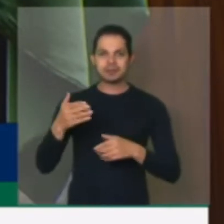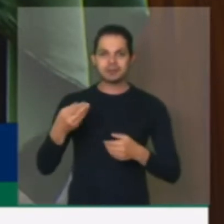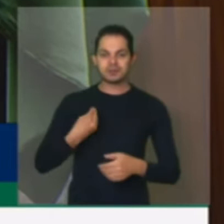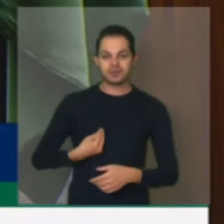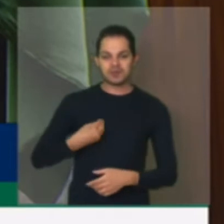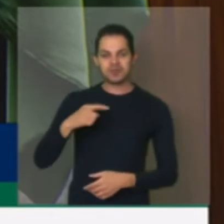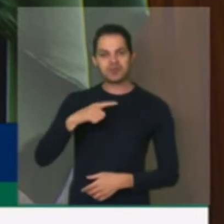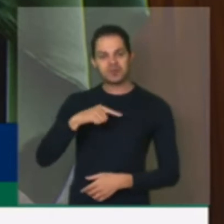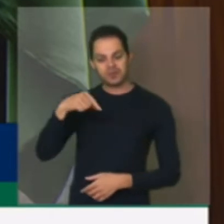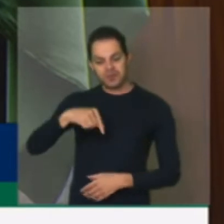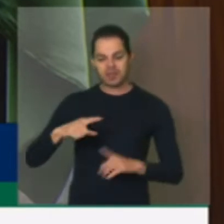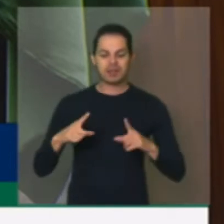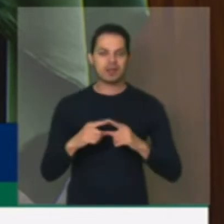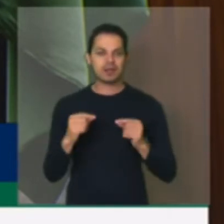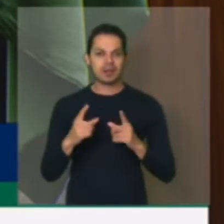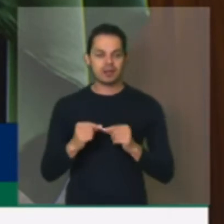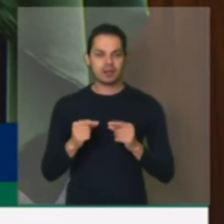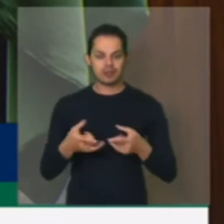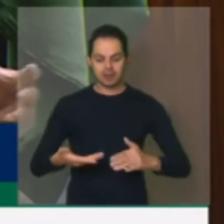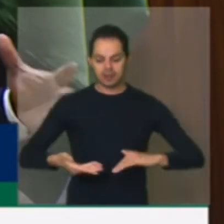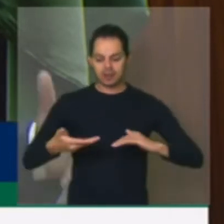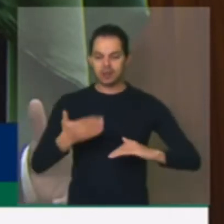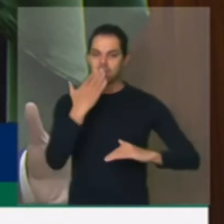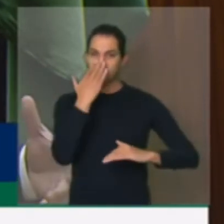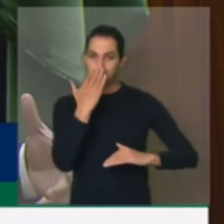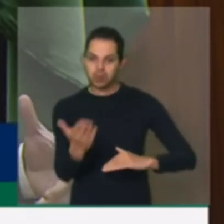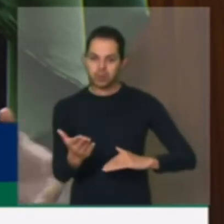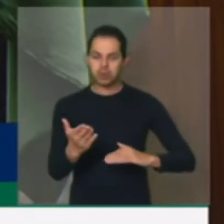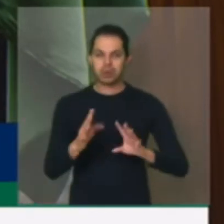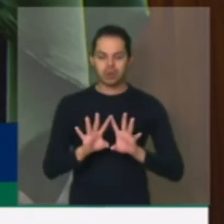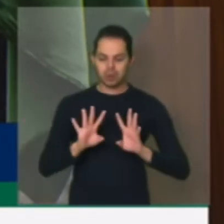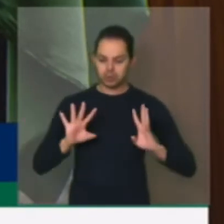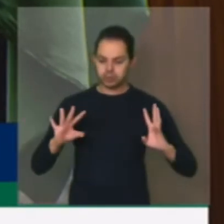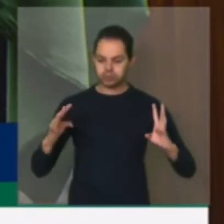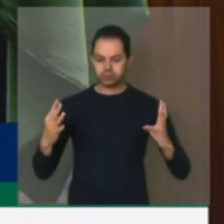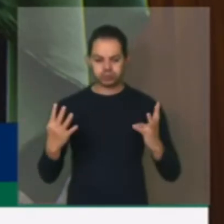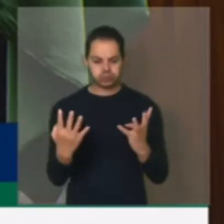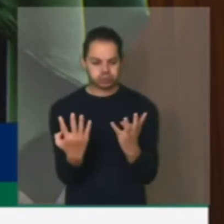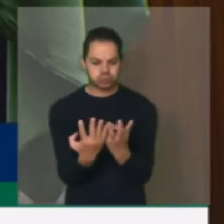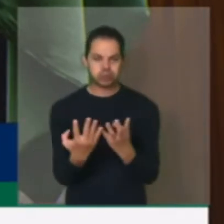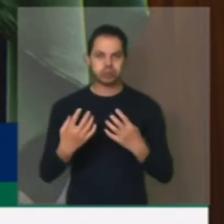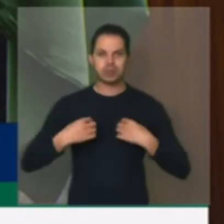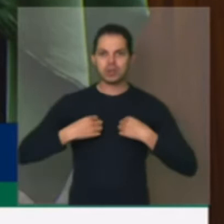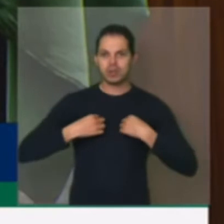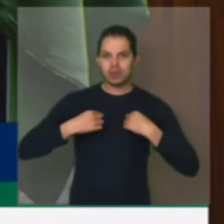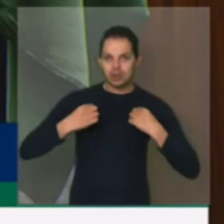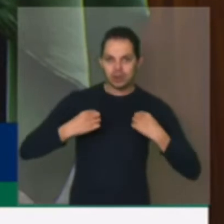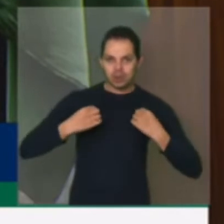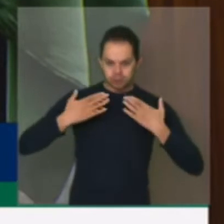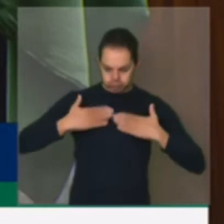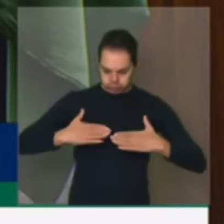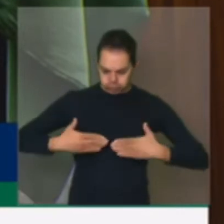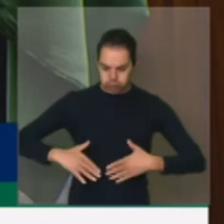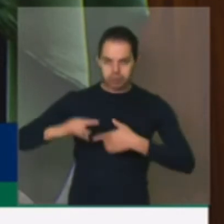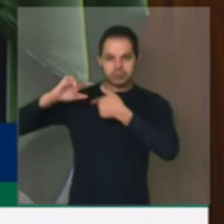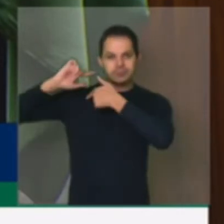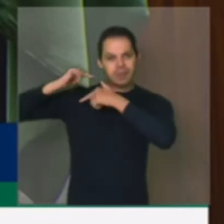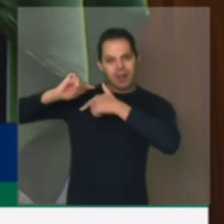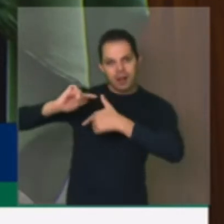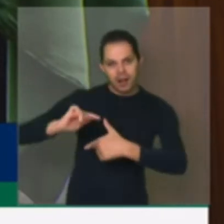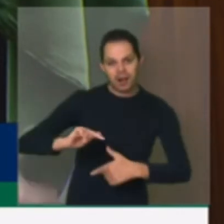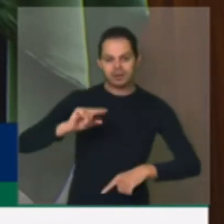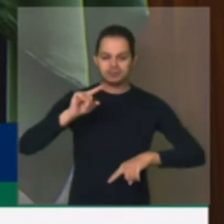do parlamento, fazendo seus rituais, com suas vestimentas, com suas tradições, com